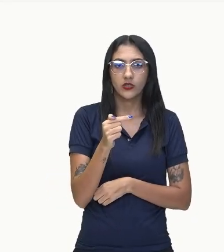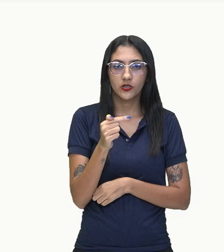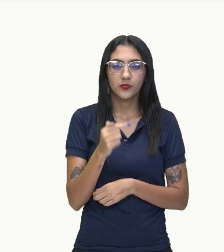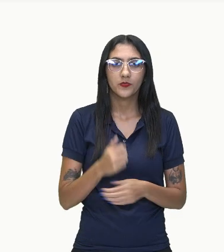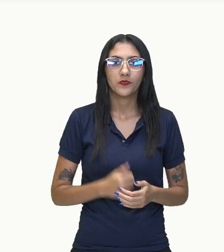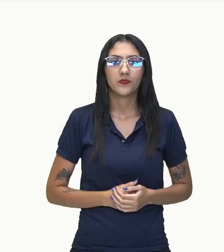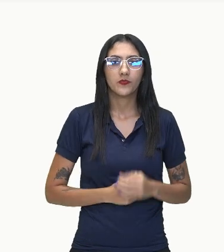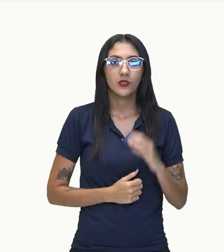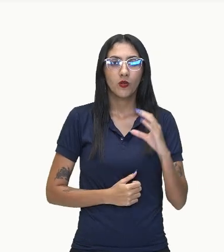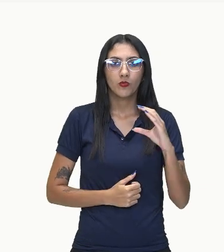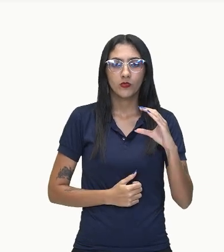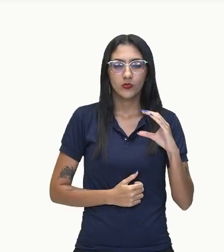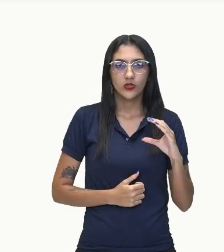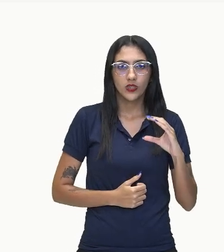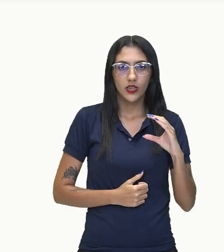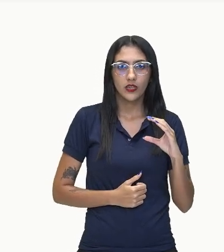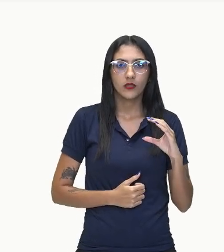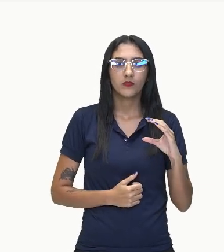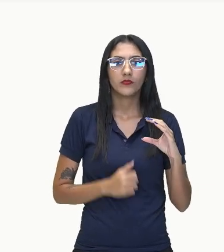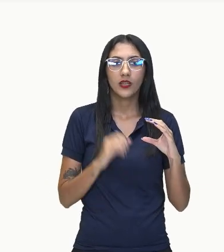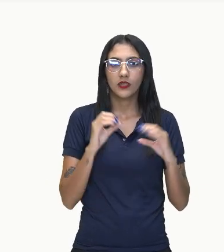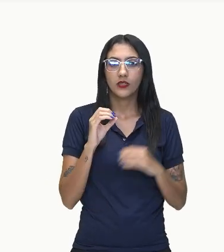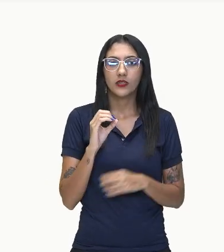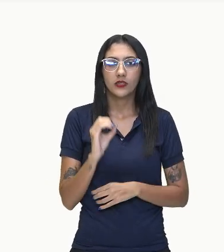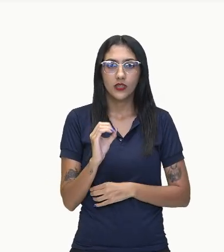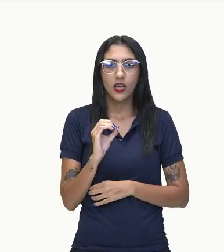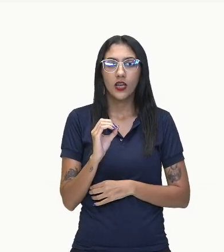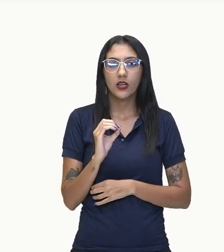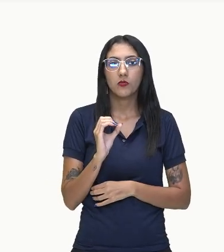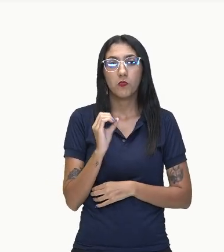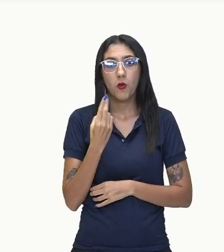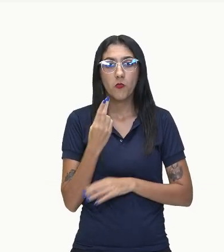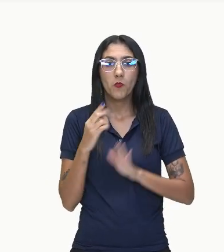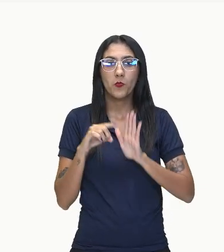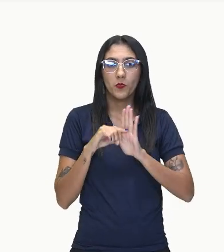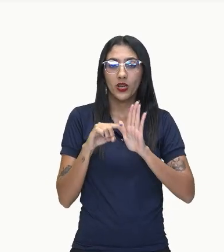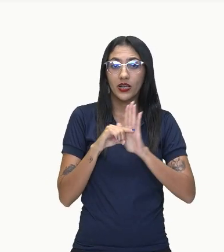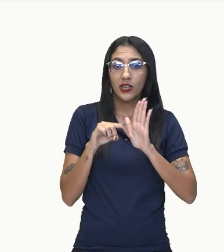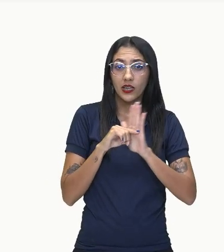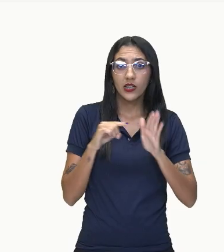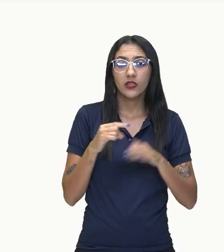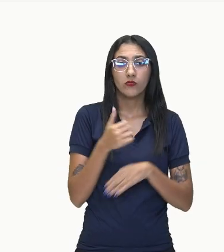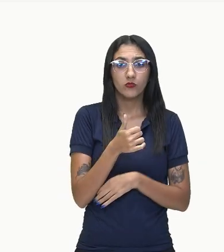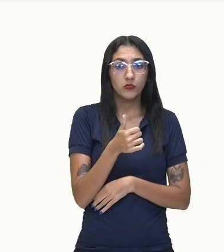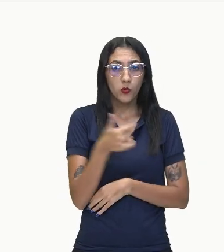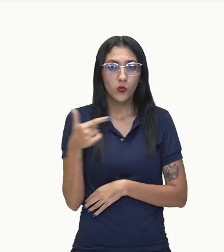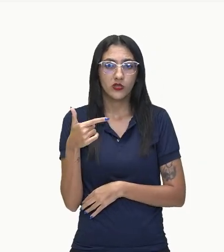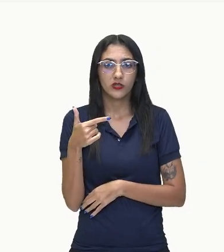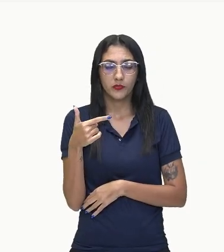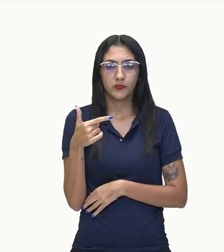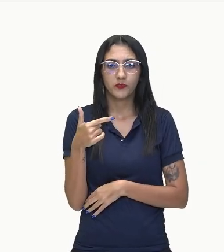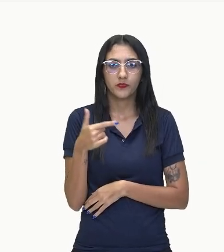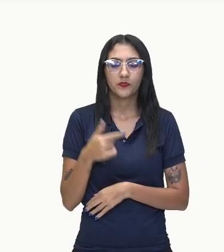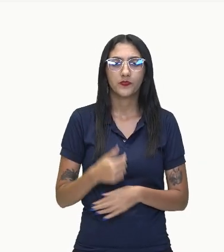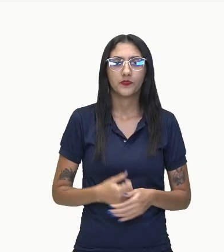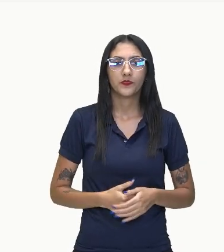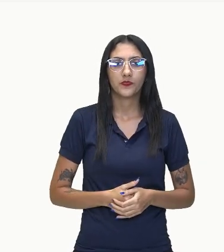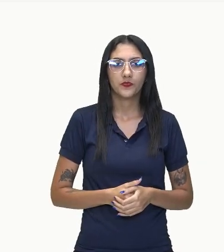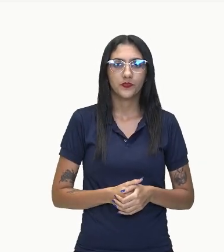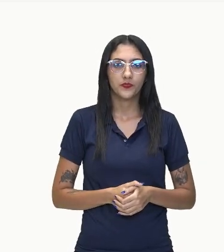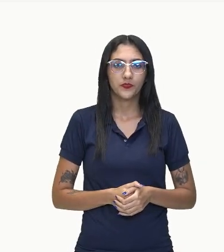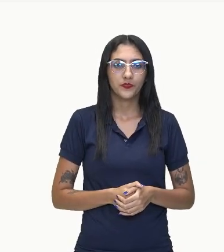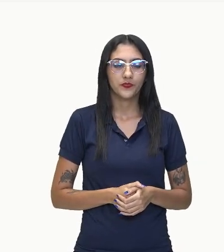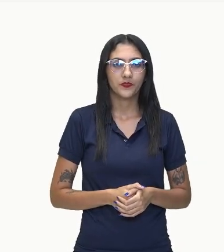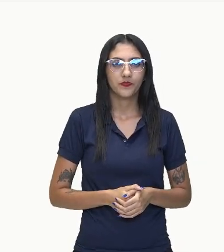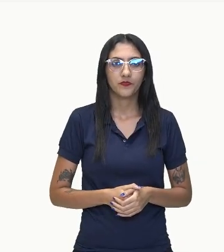pôr o sinal. Quem é o c? O termo independente. Esse é negativo, ele é menos 12. Então,